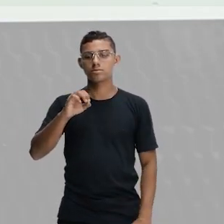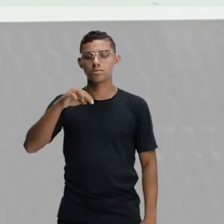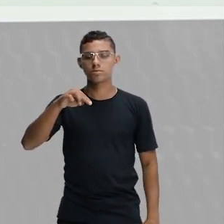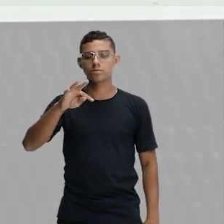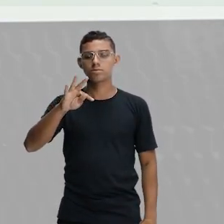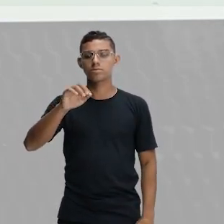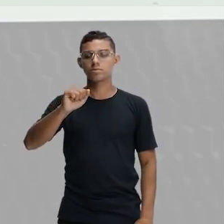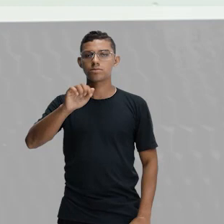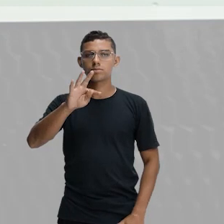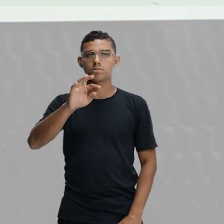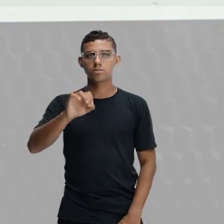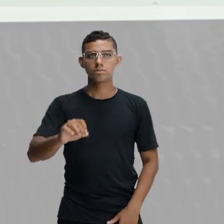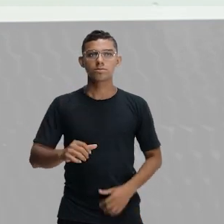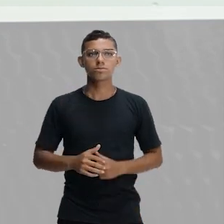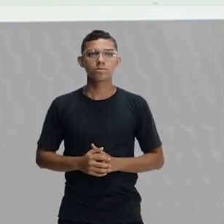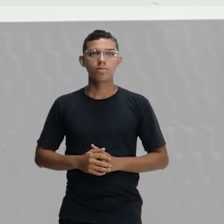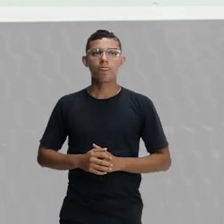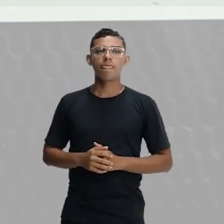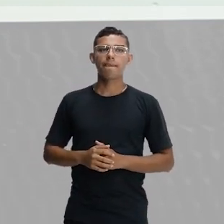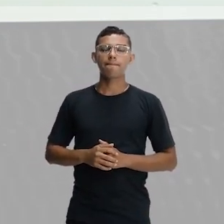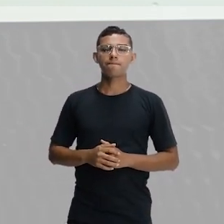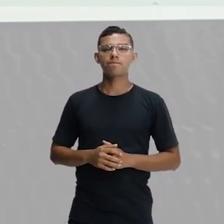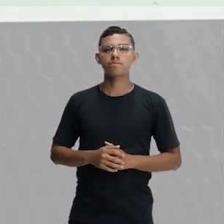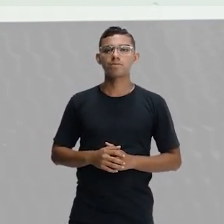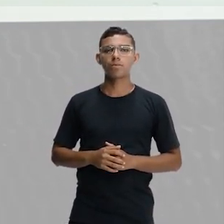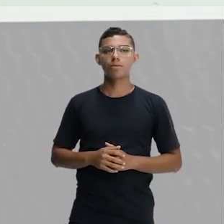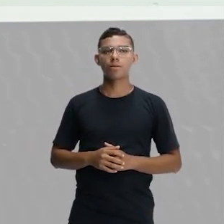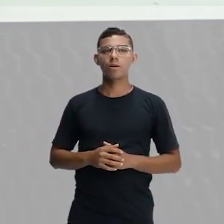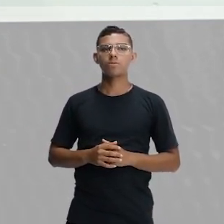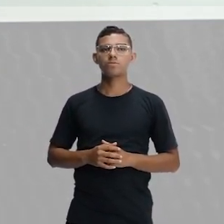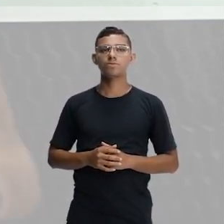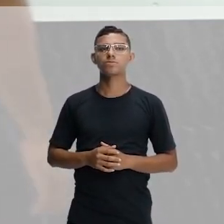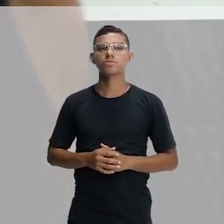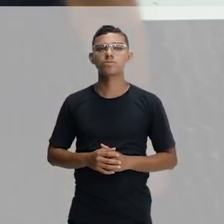no caso, por contato. Ok? Um detalhe.